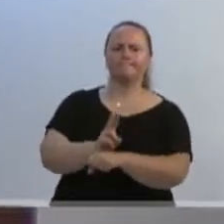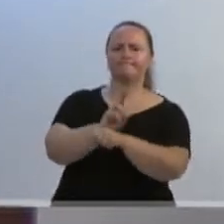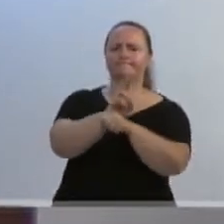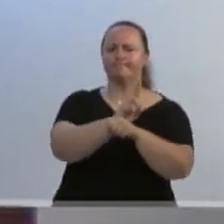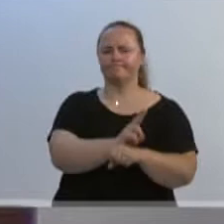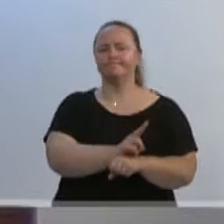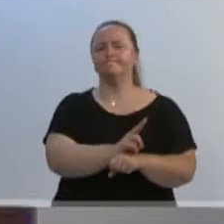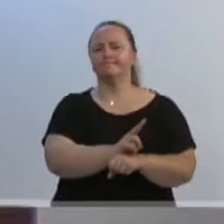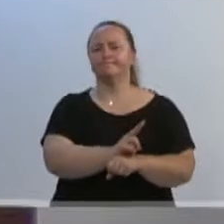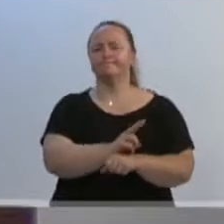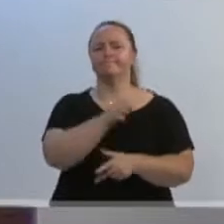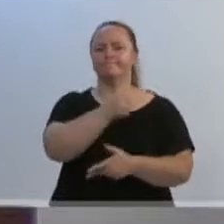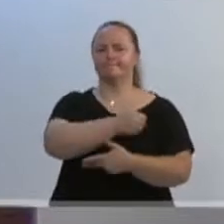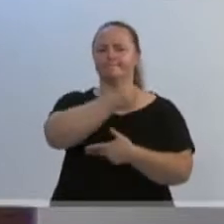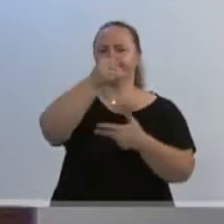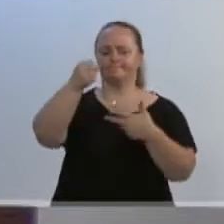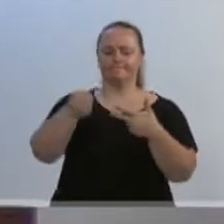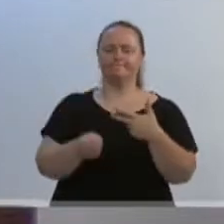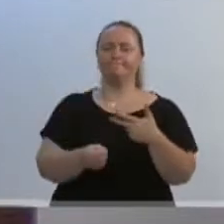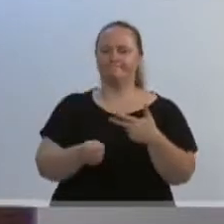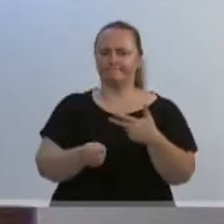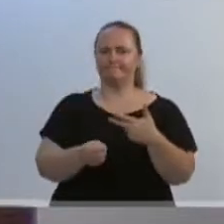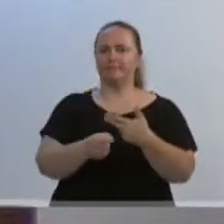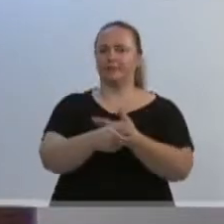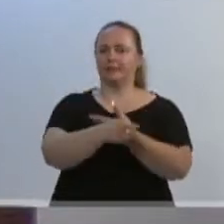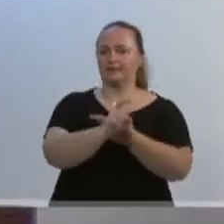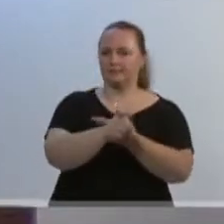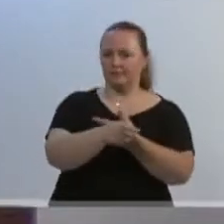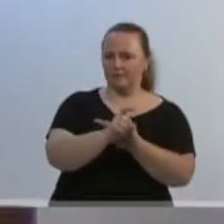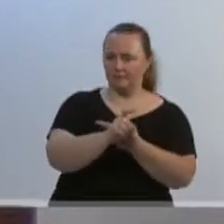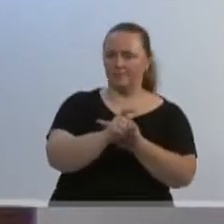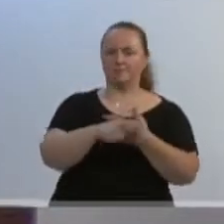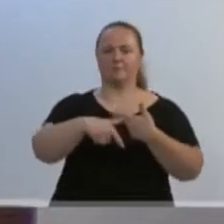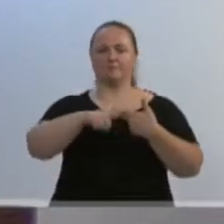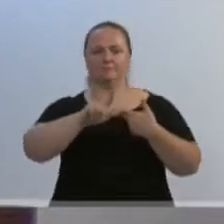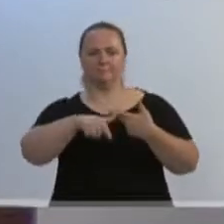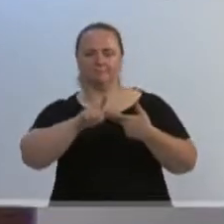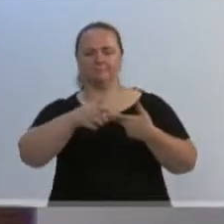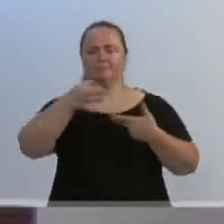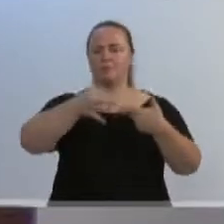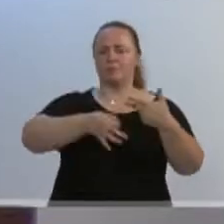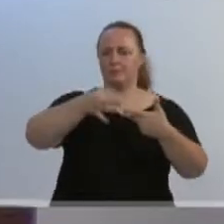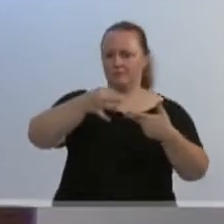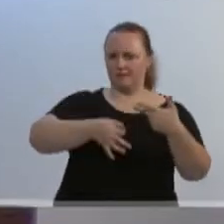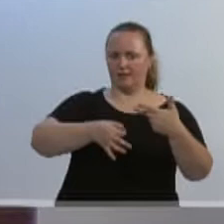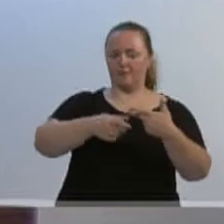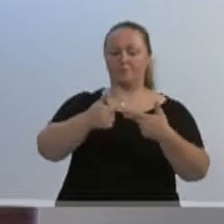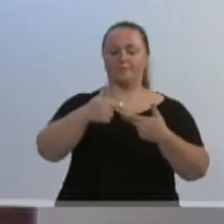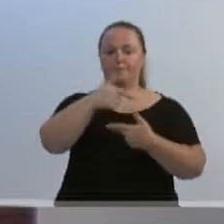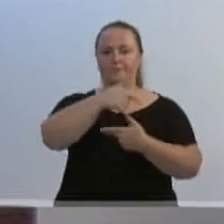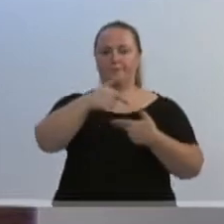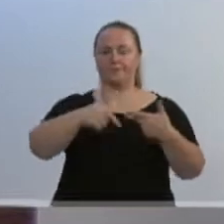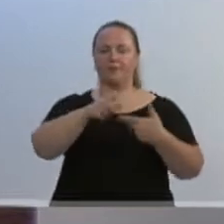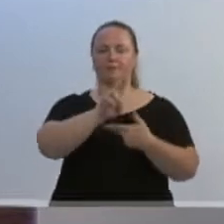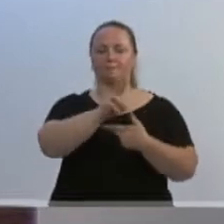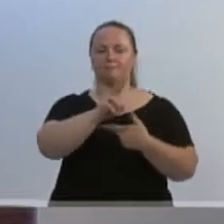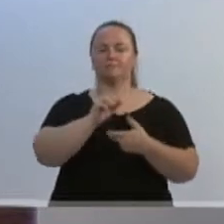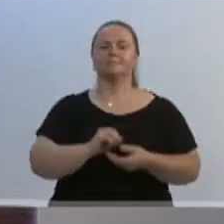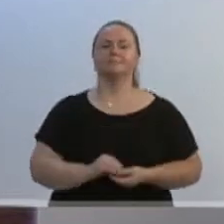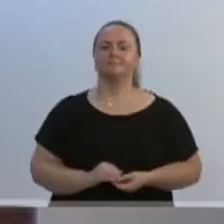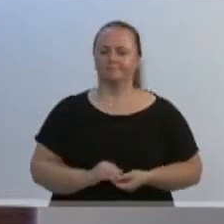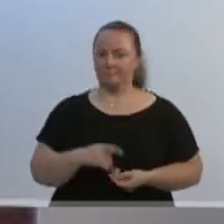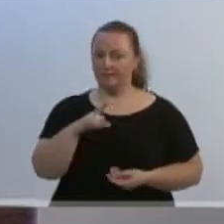o Poder Executivo, fiscaliza o Poder Legislativo, fez uma audiência onde houve uma prestação de contas